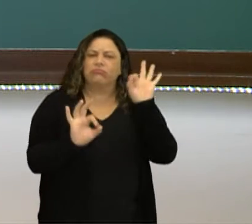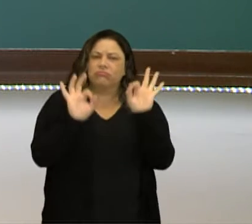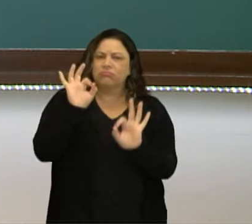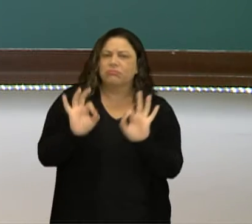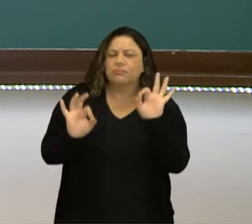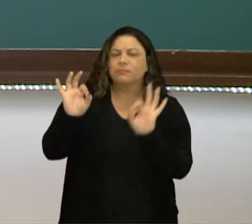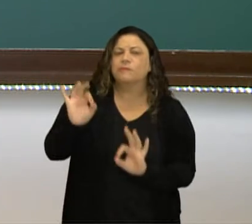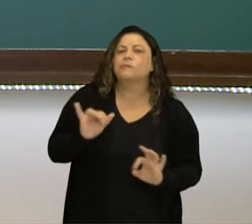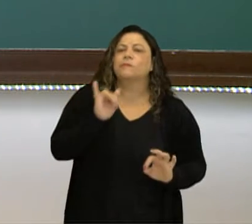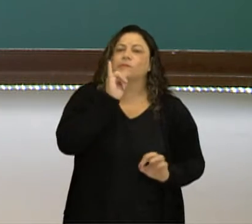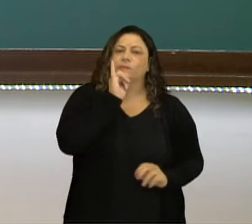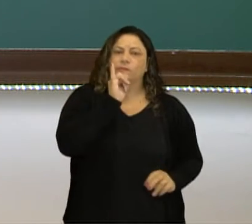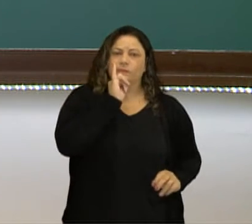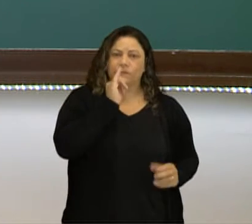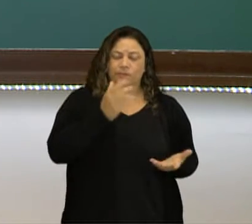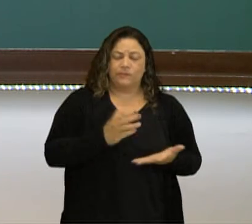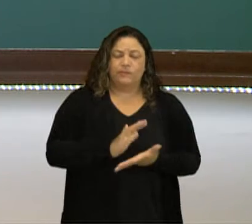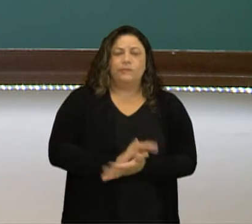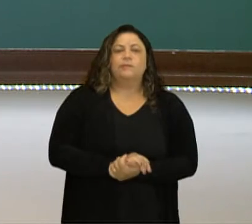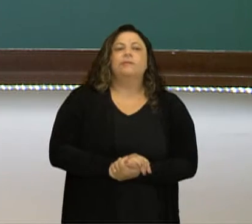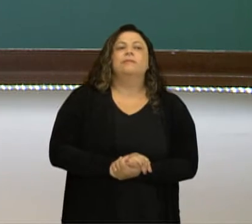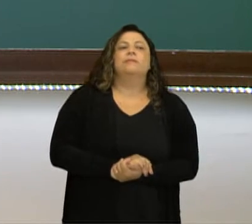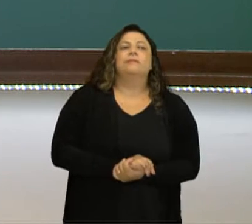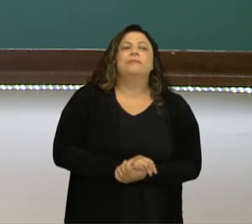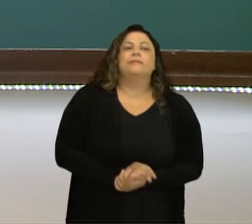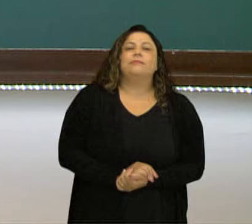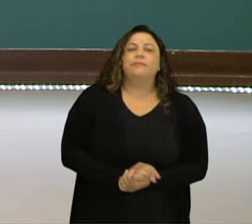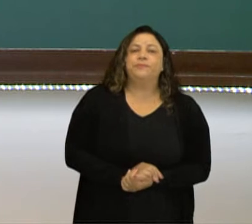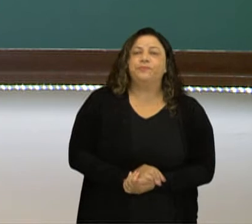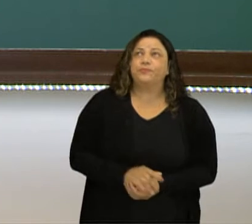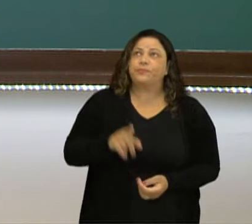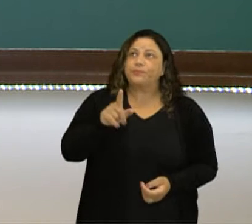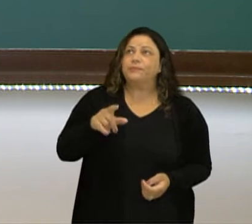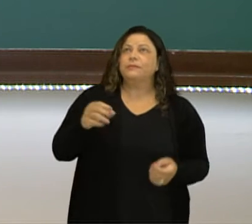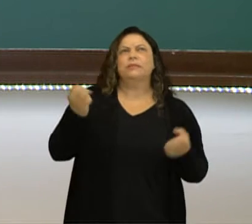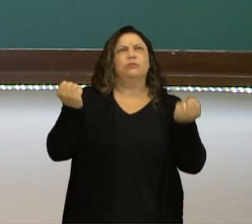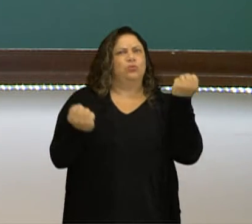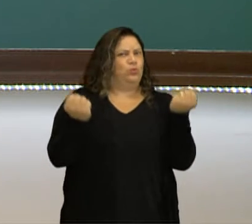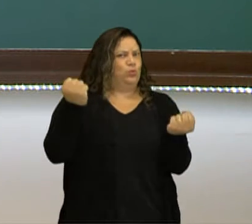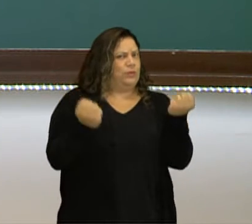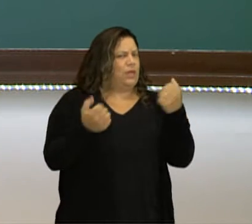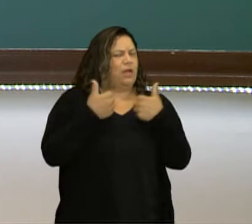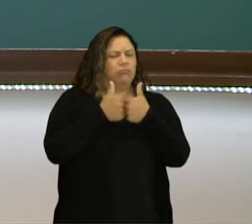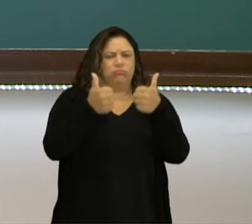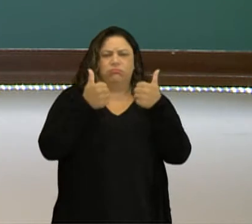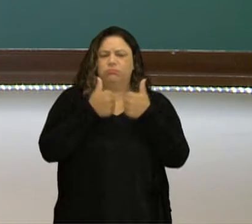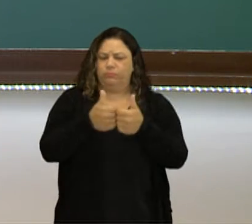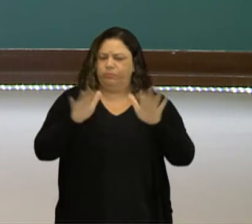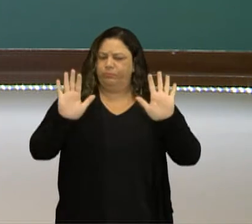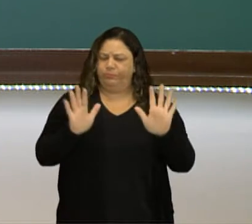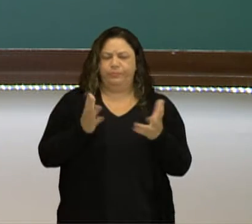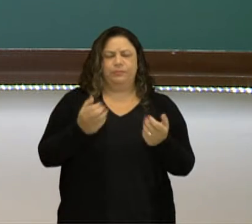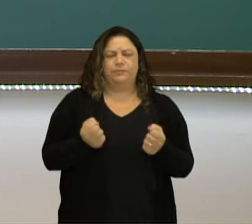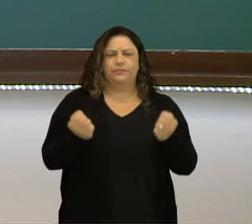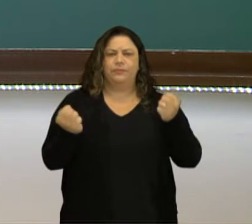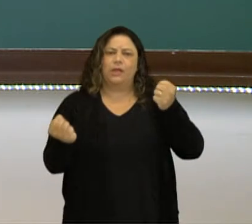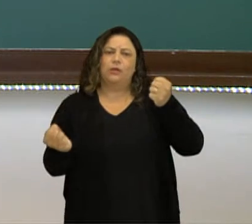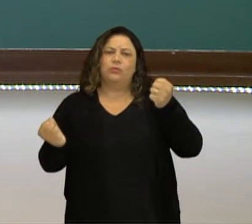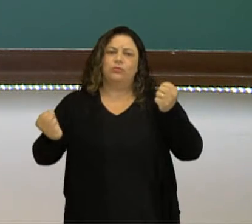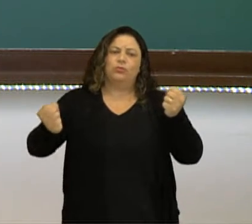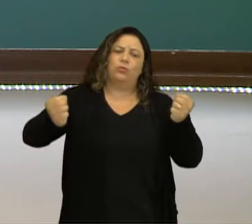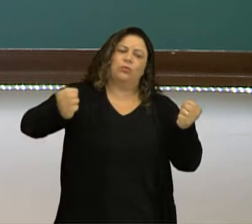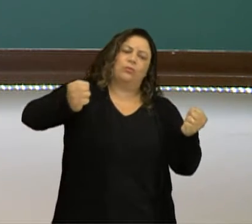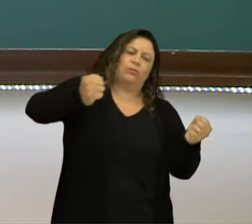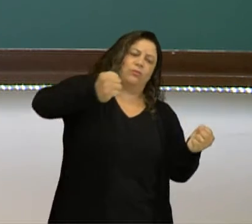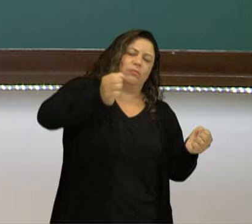Como, por exemplo, você está lá no carro, no ônibus, seja onde for, e você está fazendo uma curva. Existe a impressão de